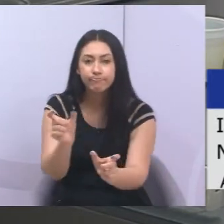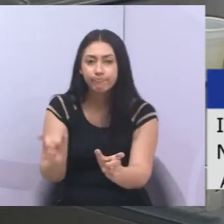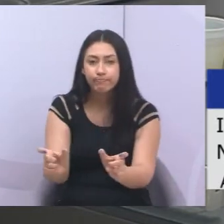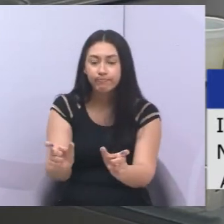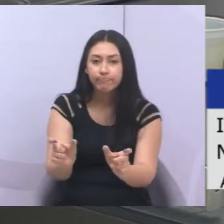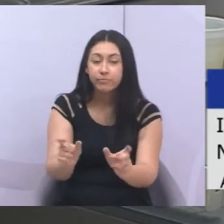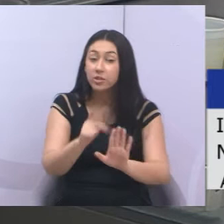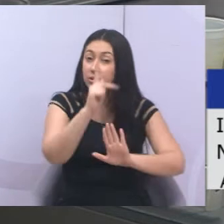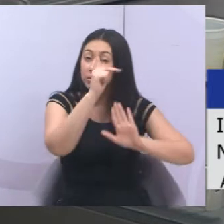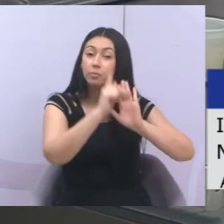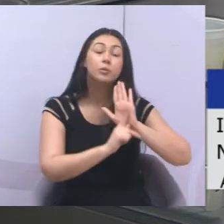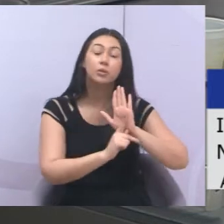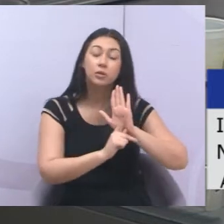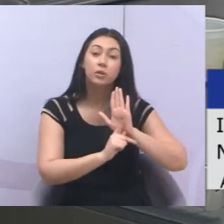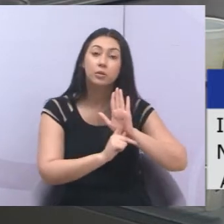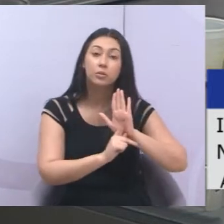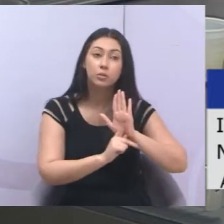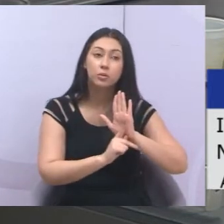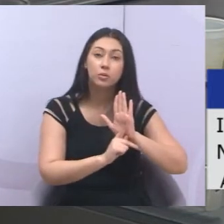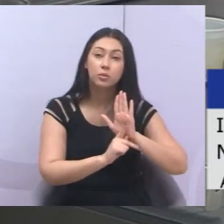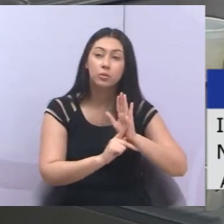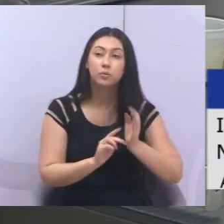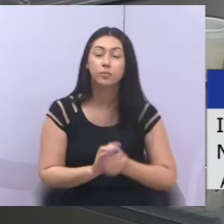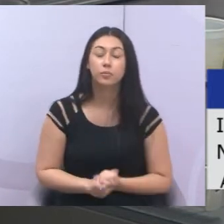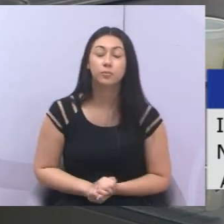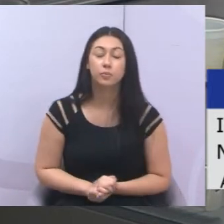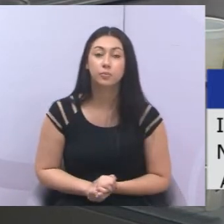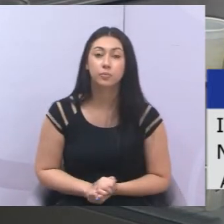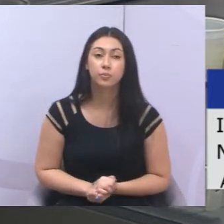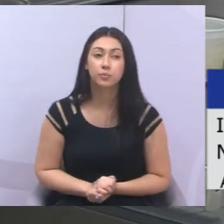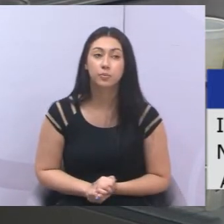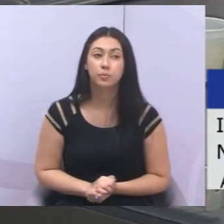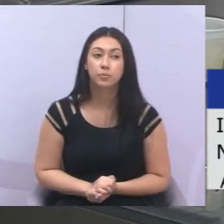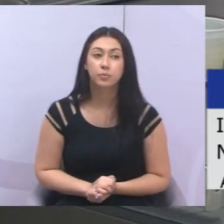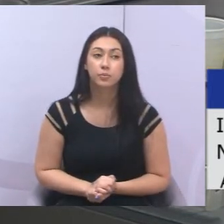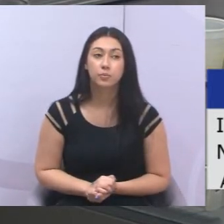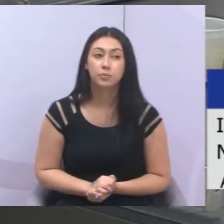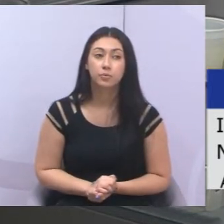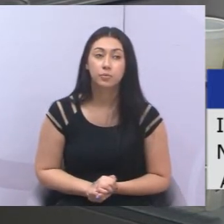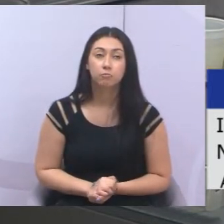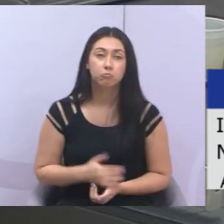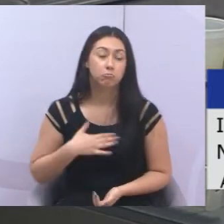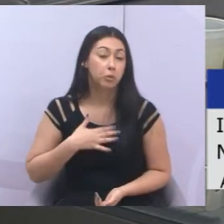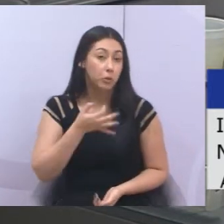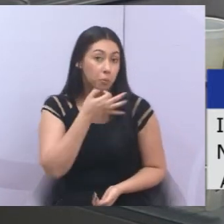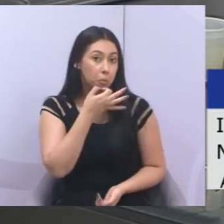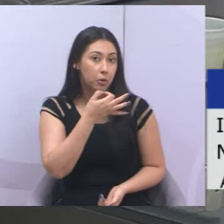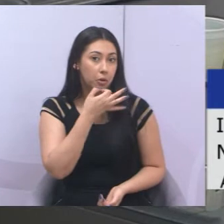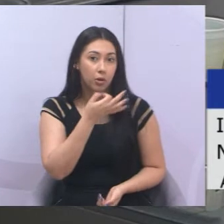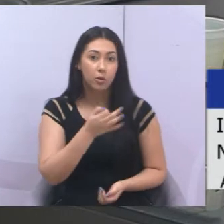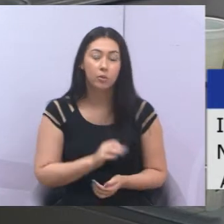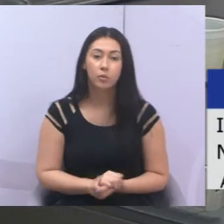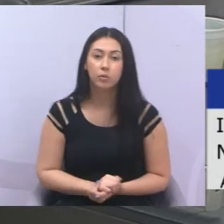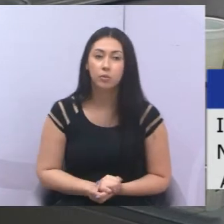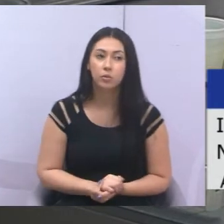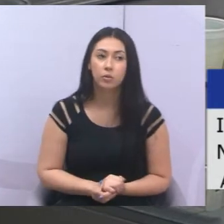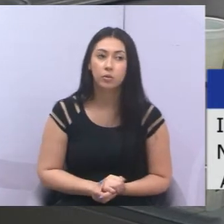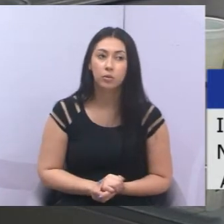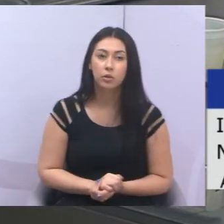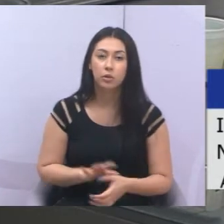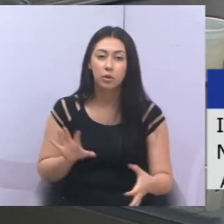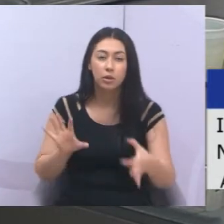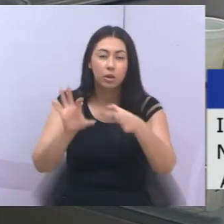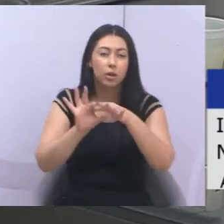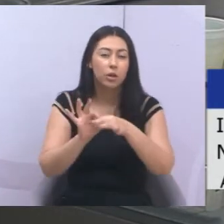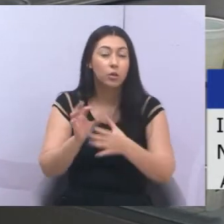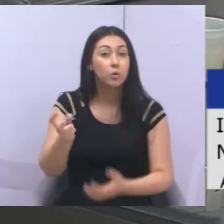Esse tipo de projeto, pastor Rogério Timóteo, ele está, em minha opinião, diretamente ligado às questões